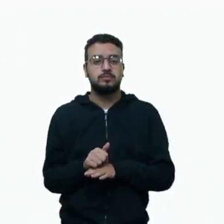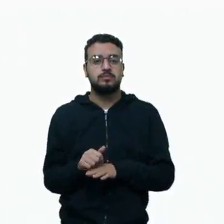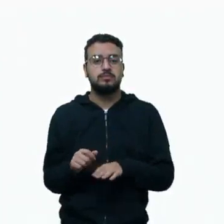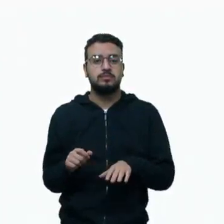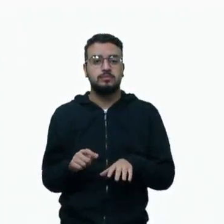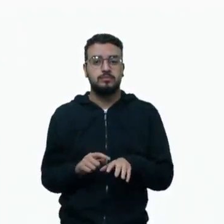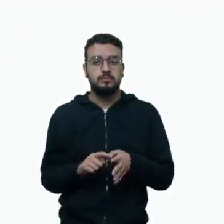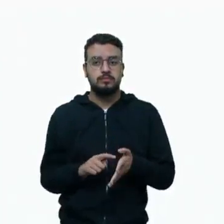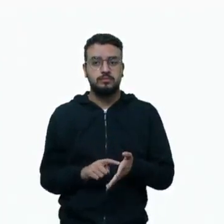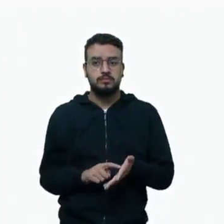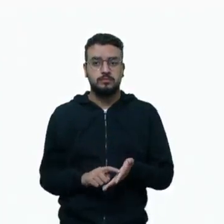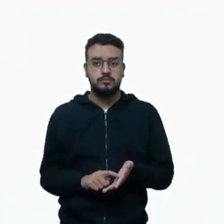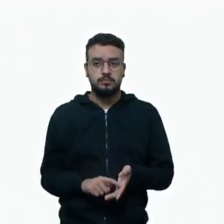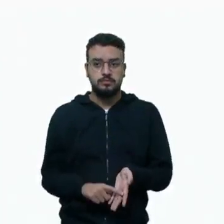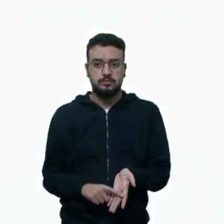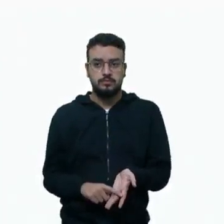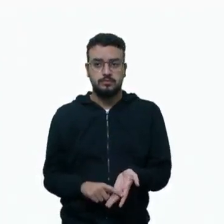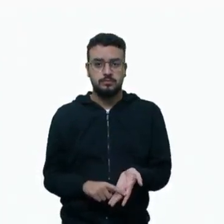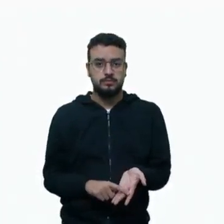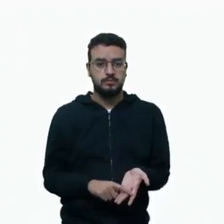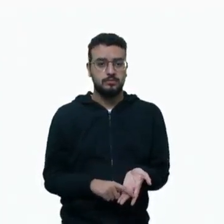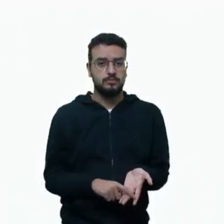Artérias digitais